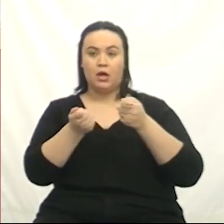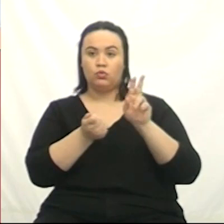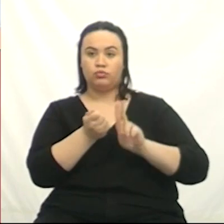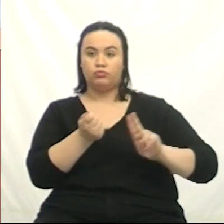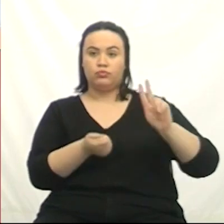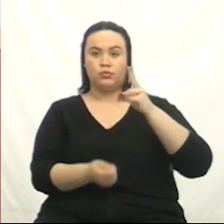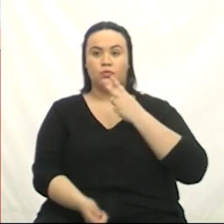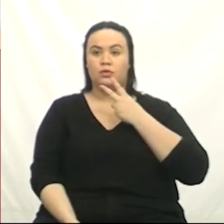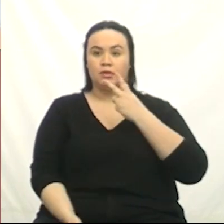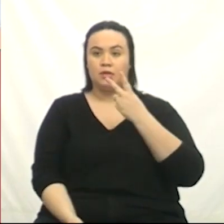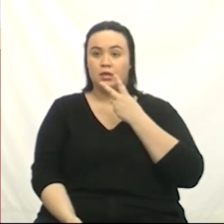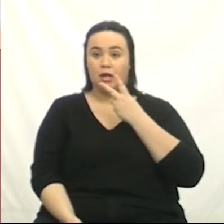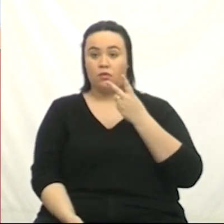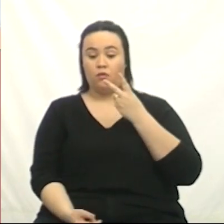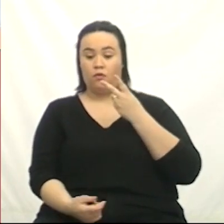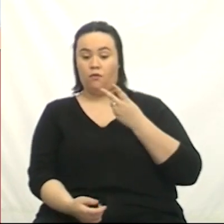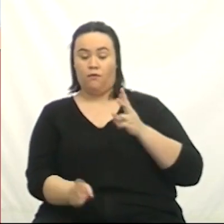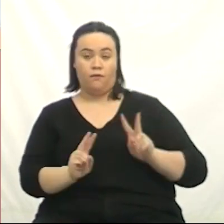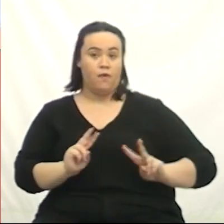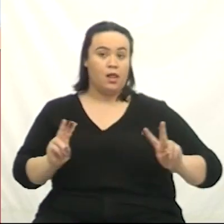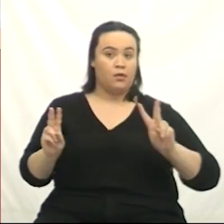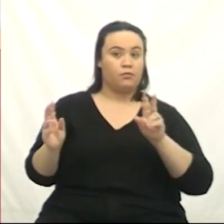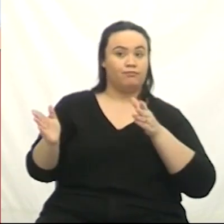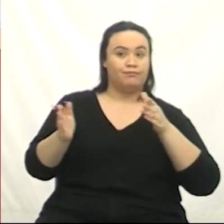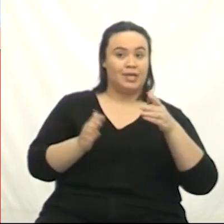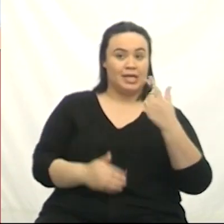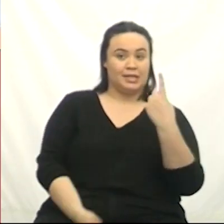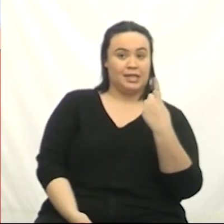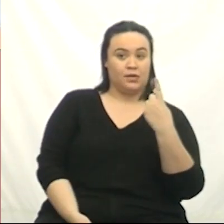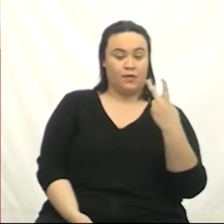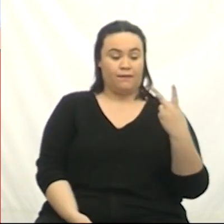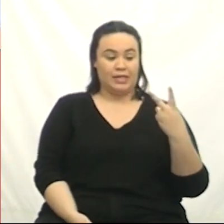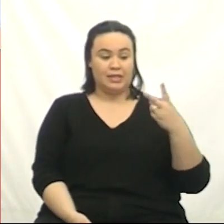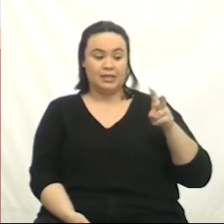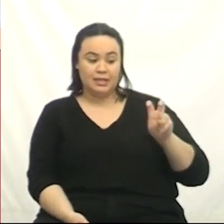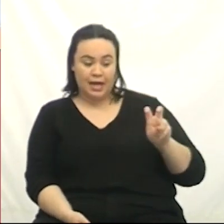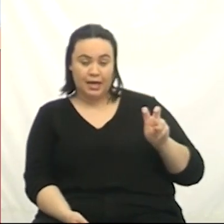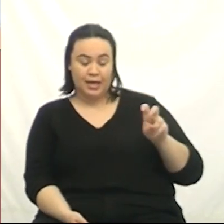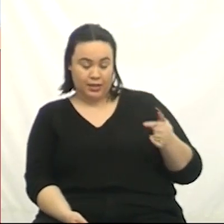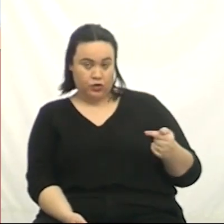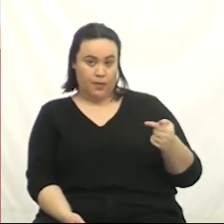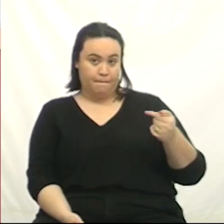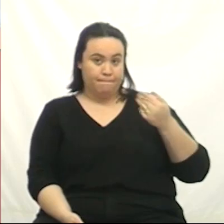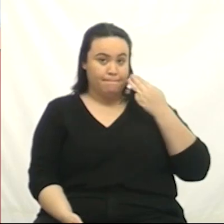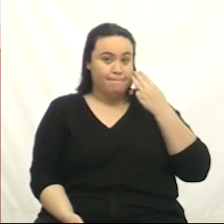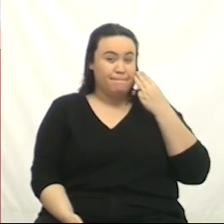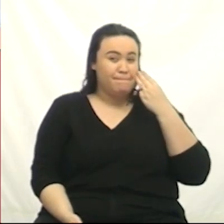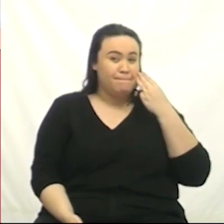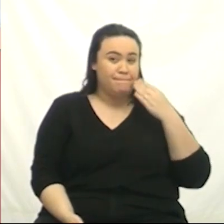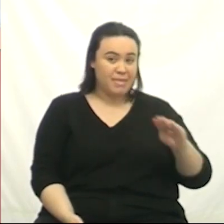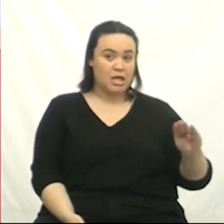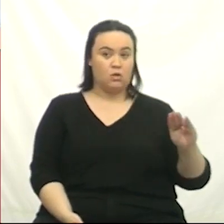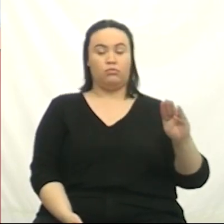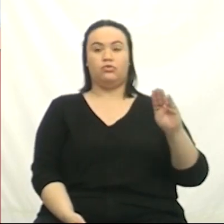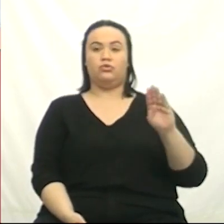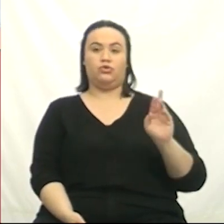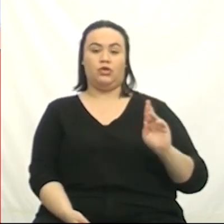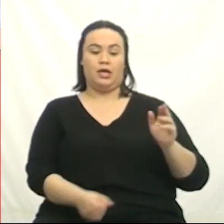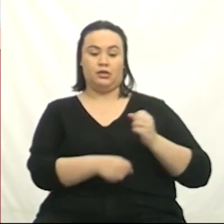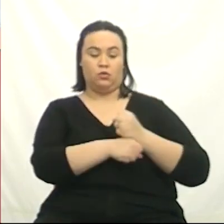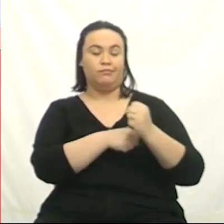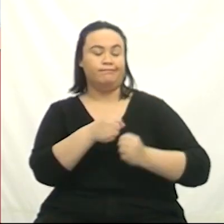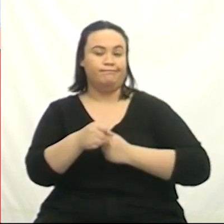com despesas alarmantes estimadas em 127 bilhões de reais por ano.